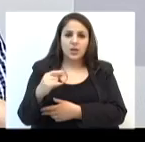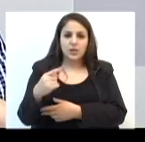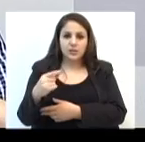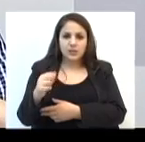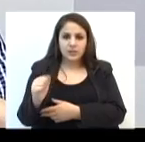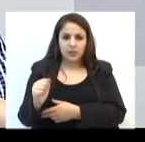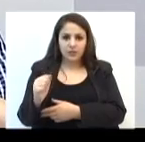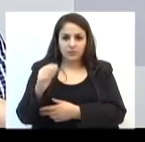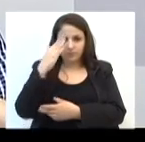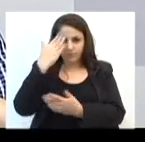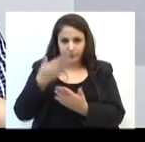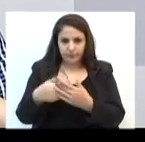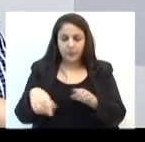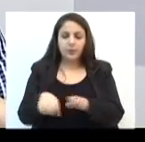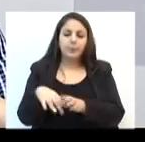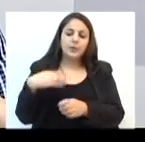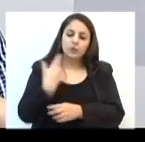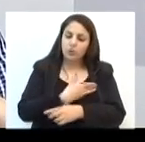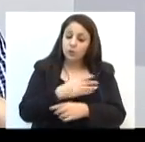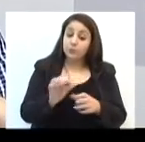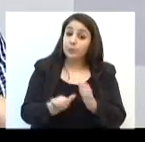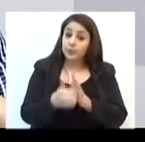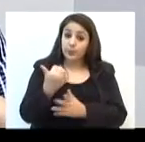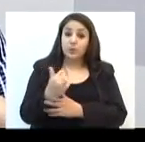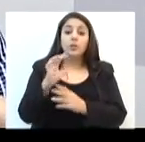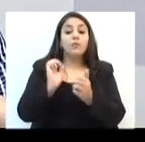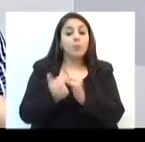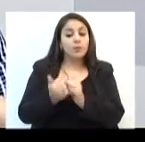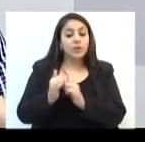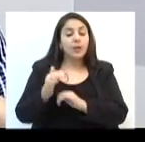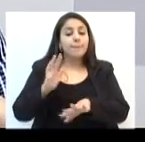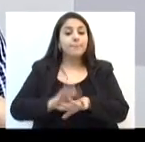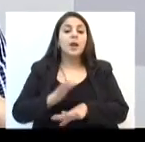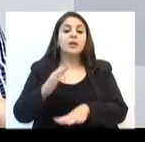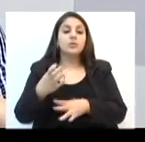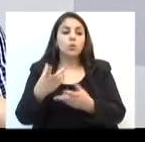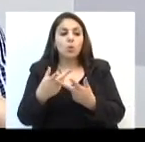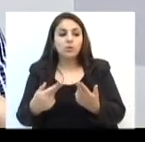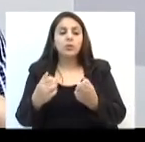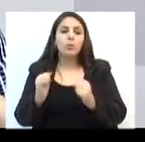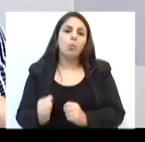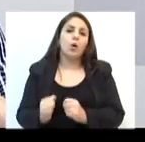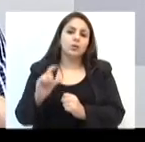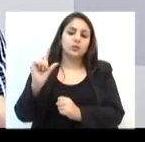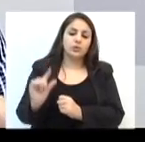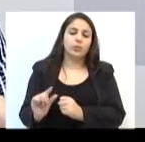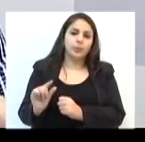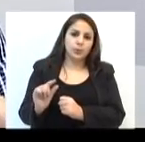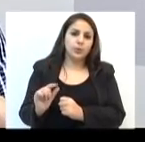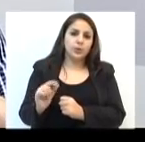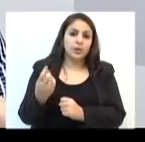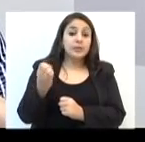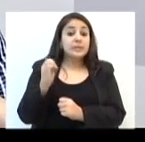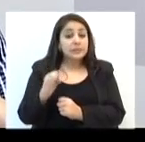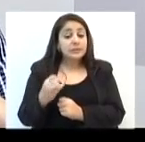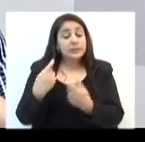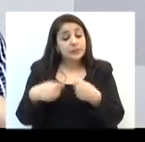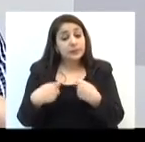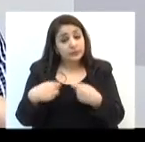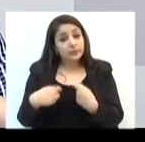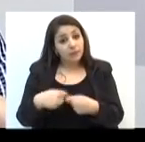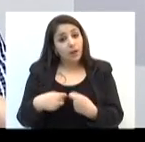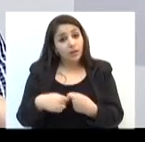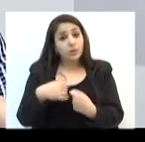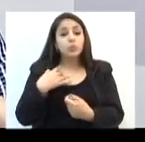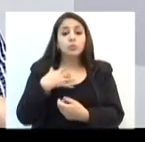medida nesse momento e estamos avaliando outras medidas que porventura possam ser adotadas e, se